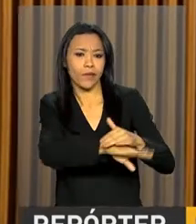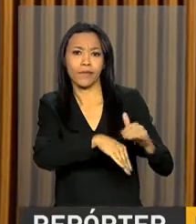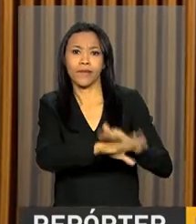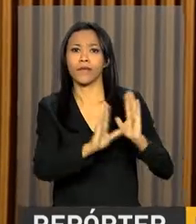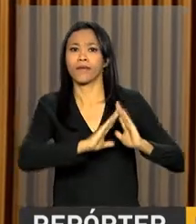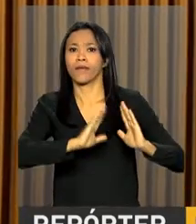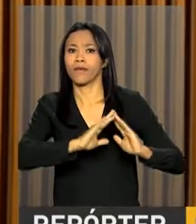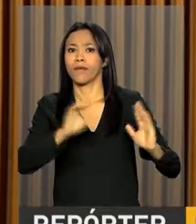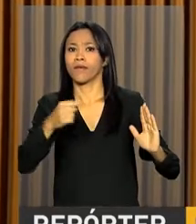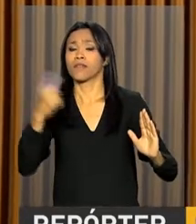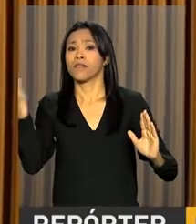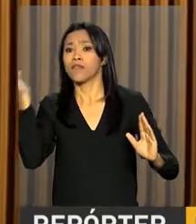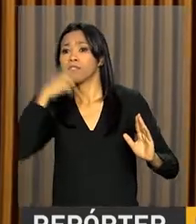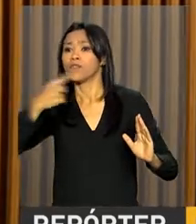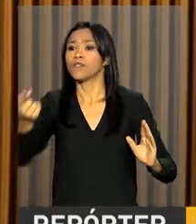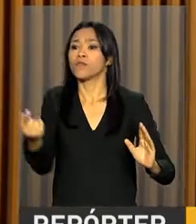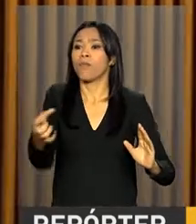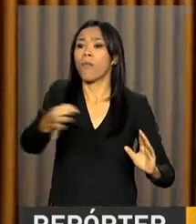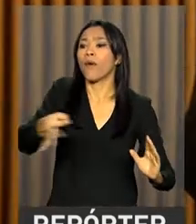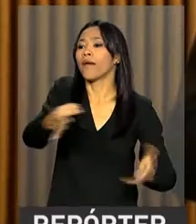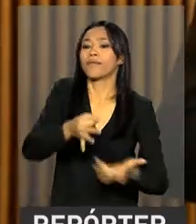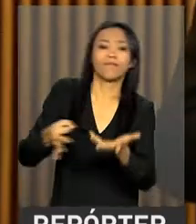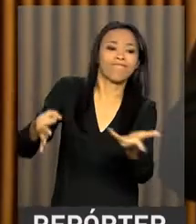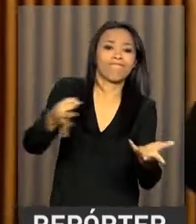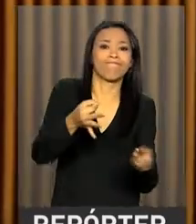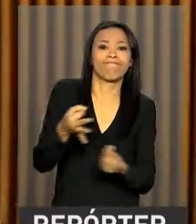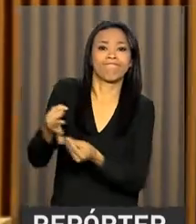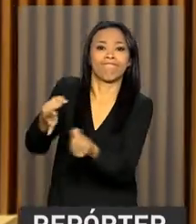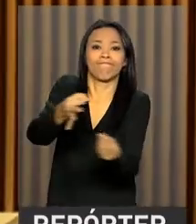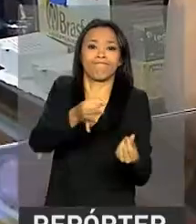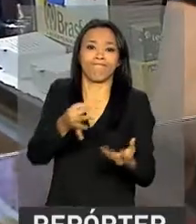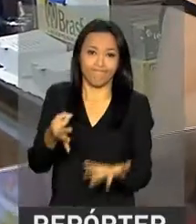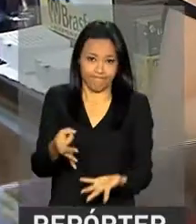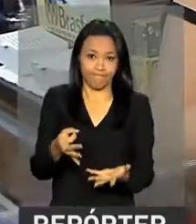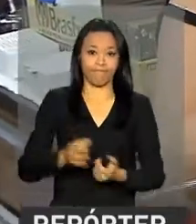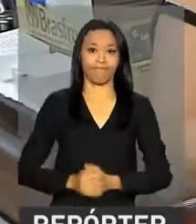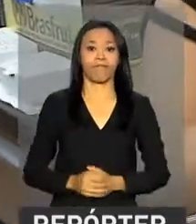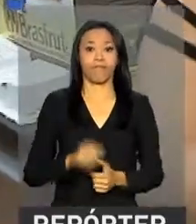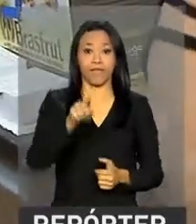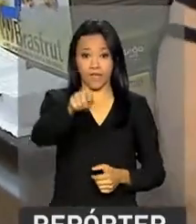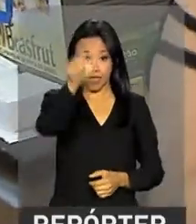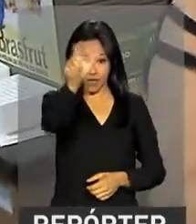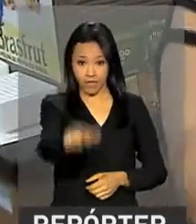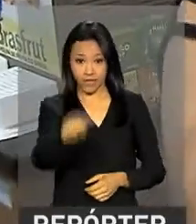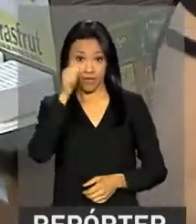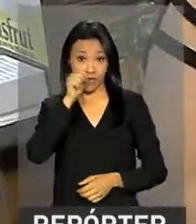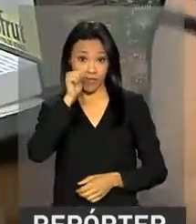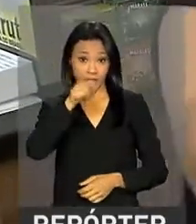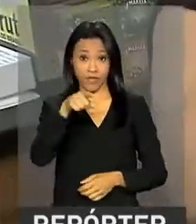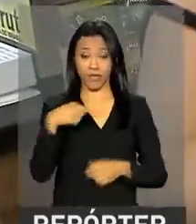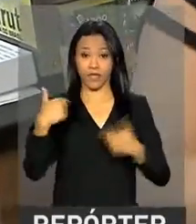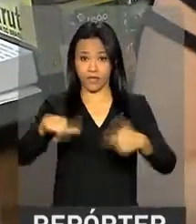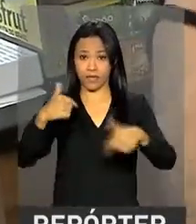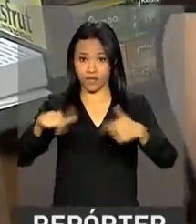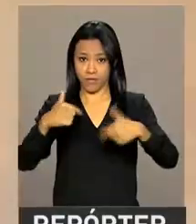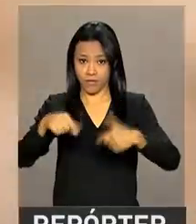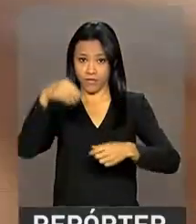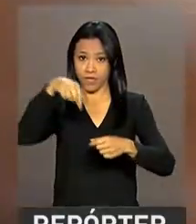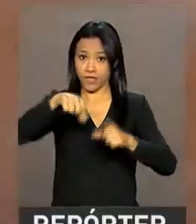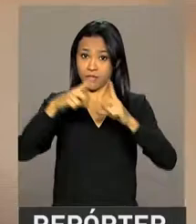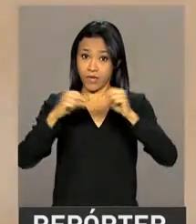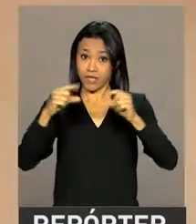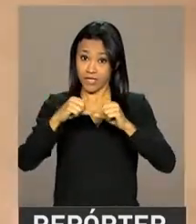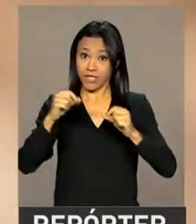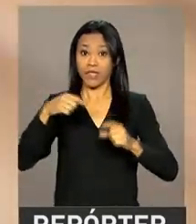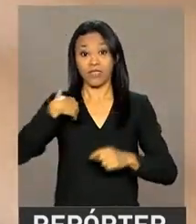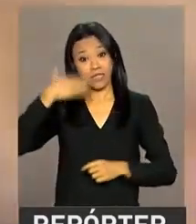produção de novas moedas, cujos custos têm sido crescentes. A Andréia dos Santos, gerente dessa loja em Brasília, sabe